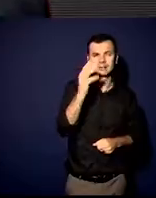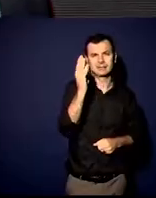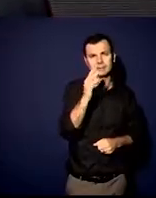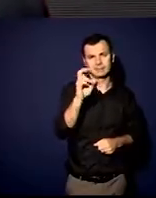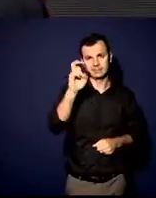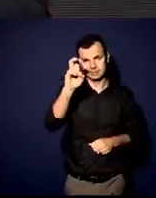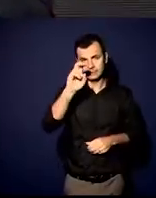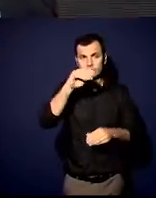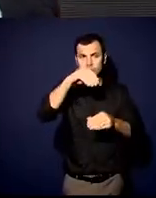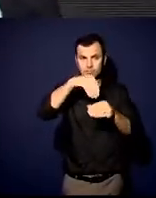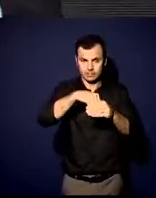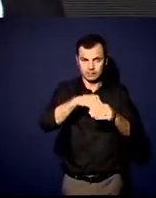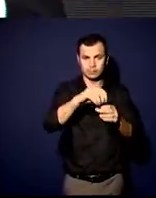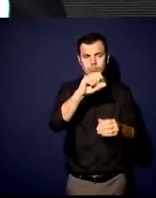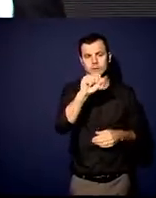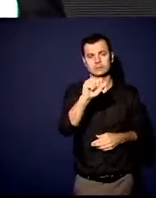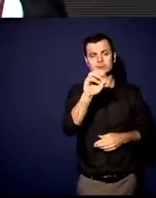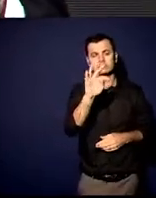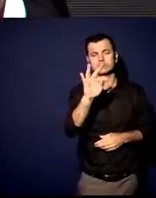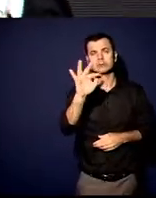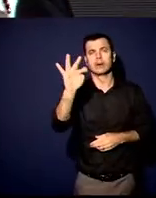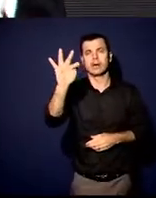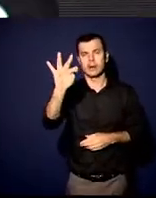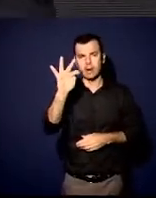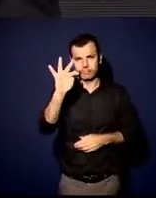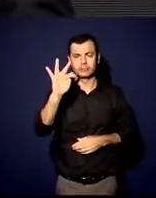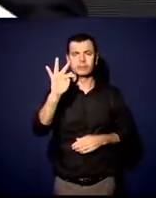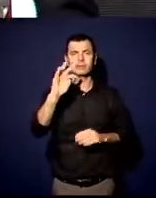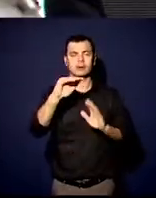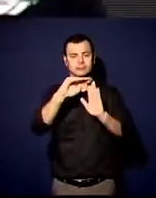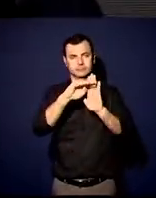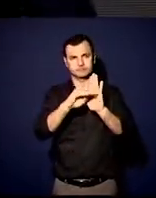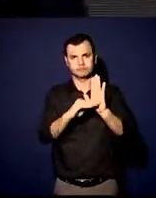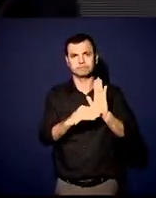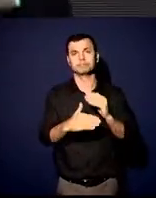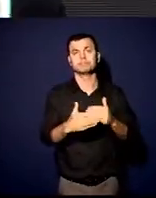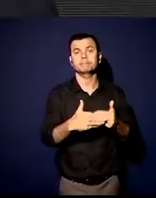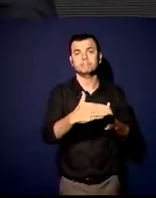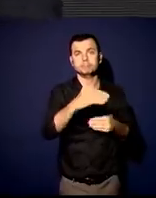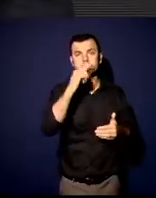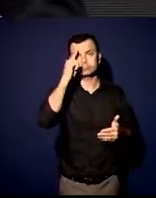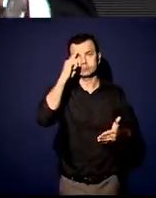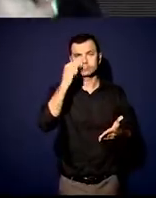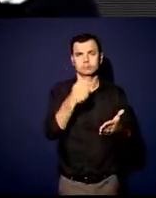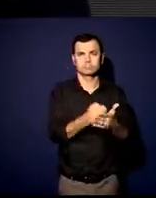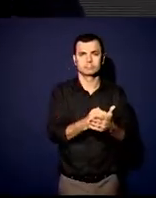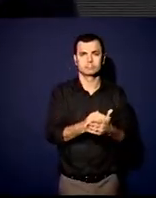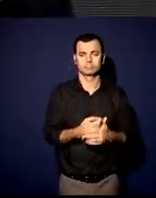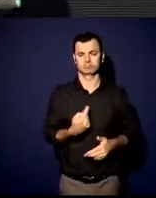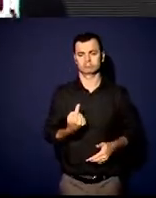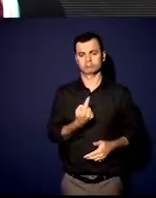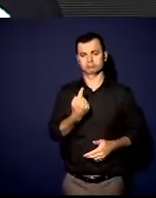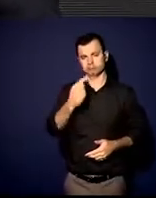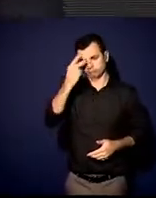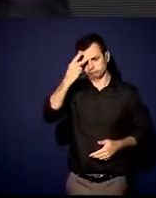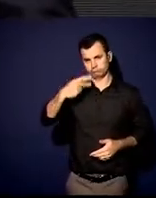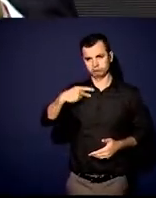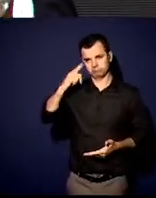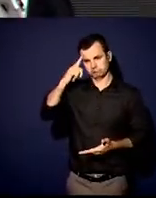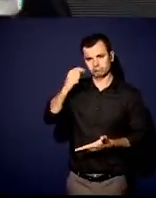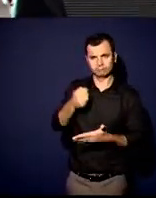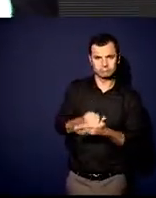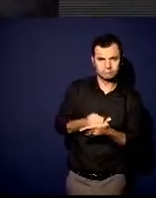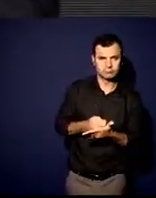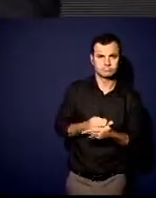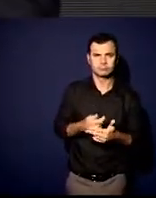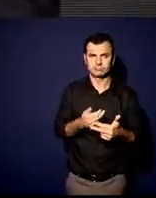dentro do supremo para que essas matérias pudessem ser recebidas que matérias monocráticas matérias de decisões